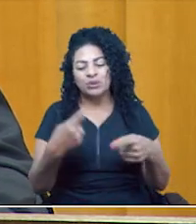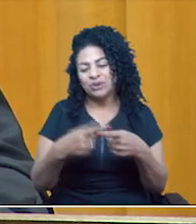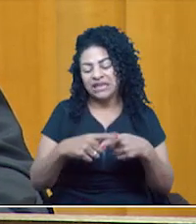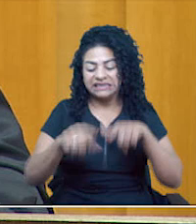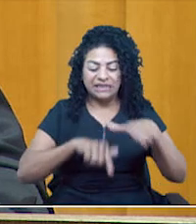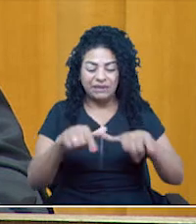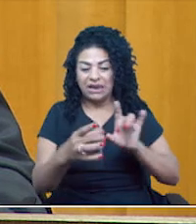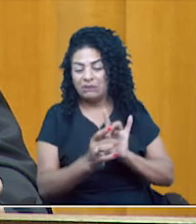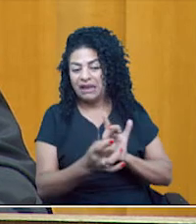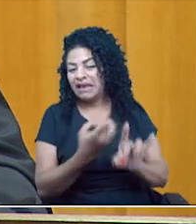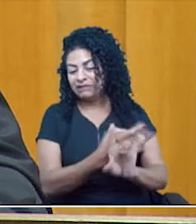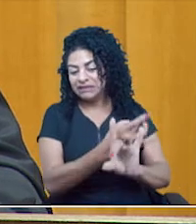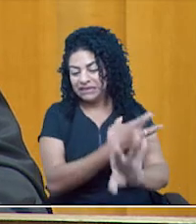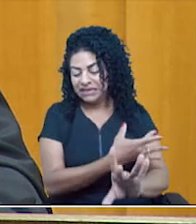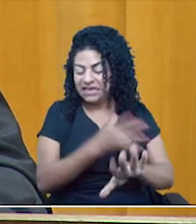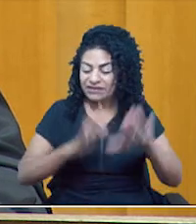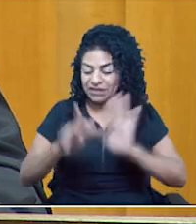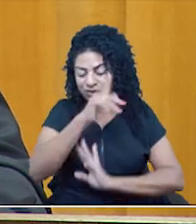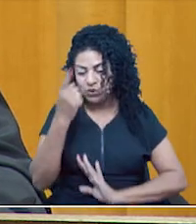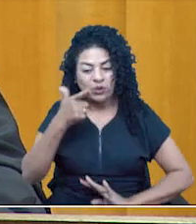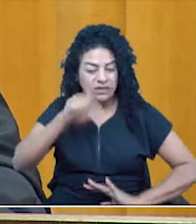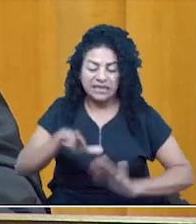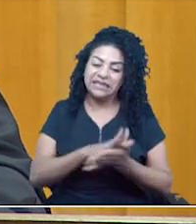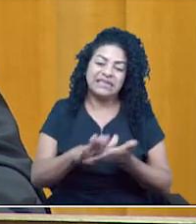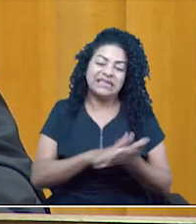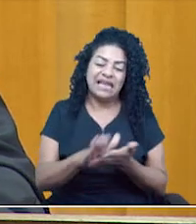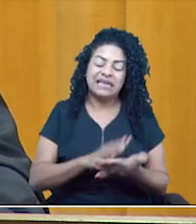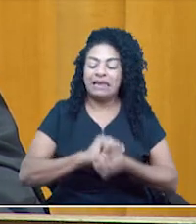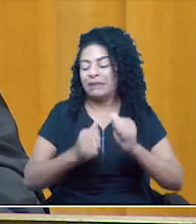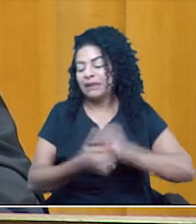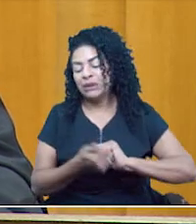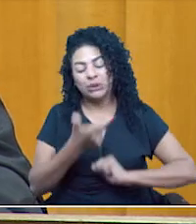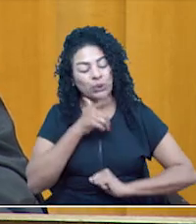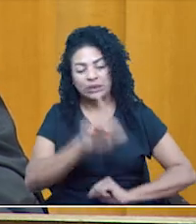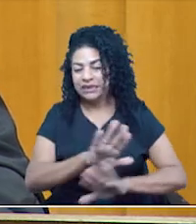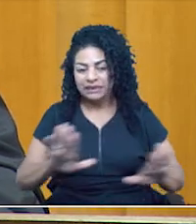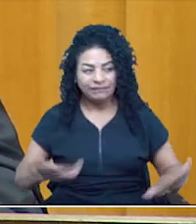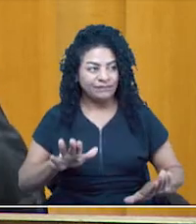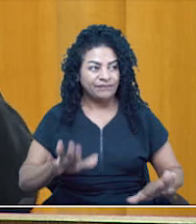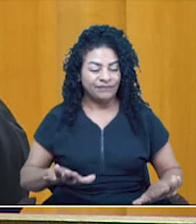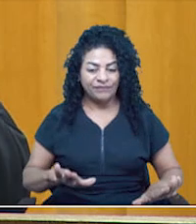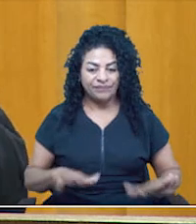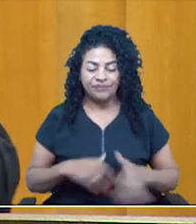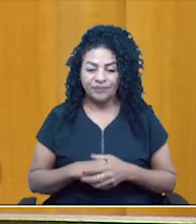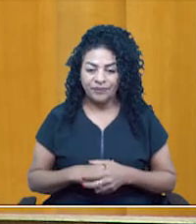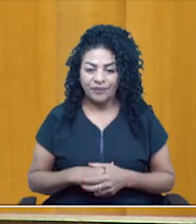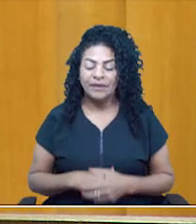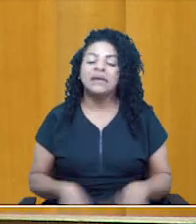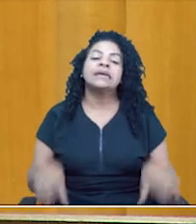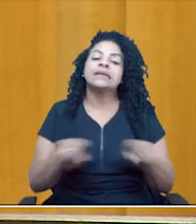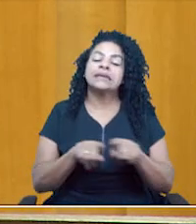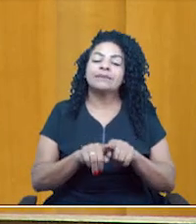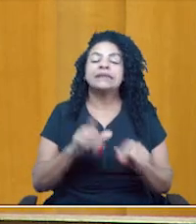para todo mundo, algumas pessoas não conseguem conviver e se adaptar a isso, e vice-versa. E aqui nós temos uma primeira síntese desse primeiro eixo de